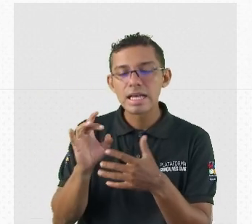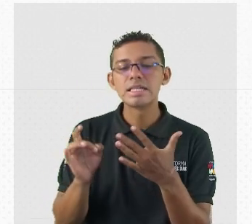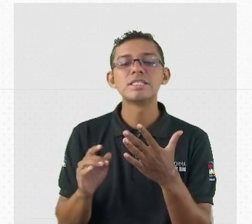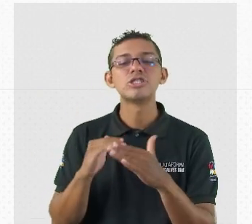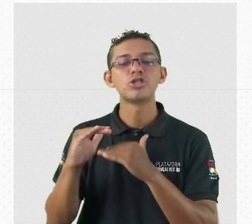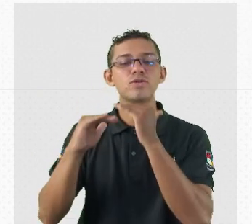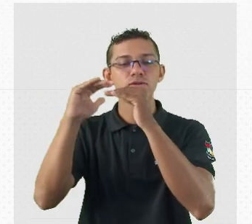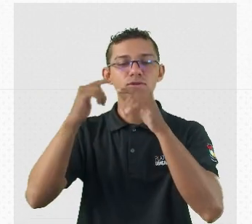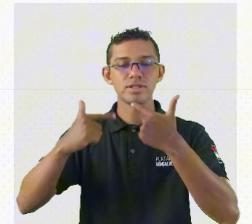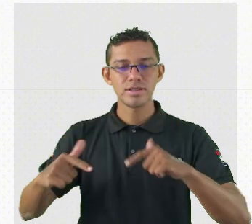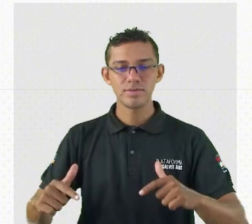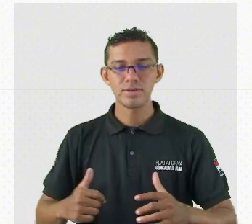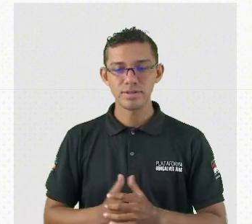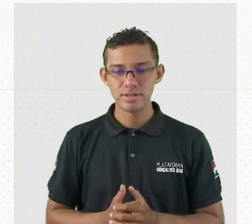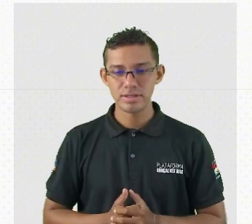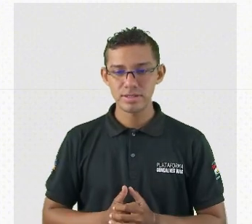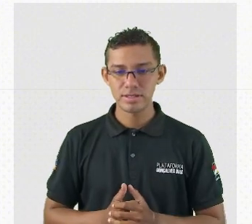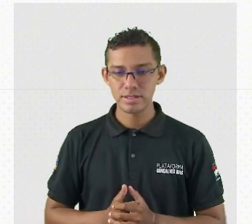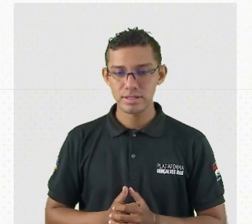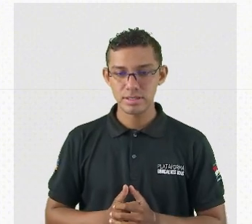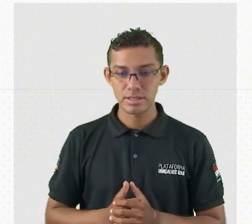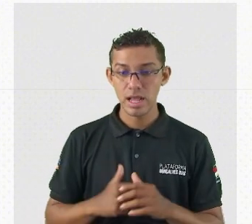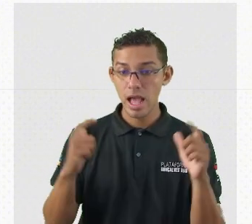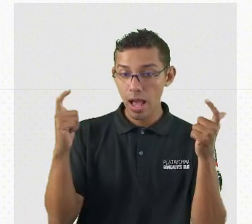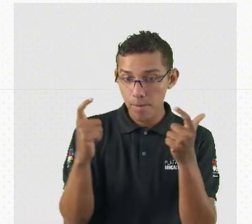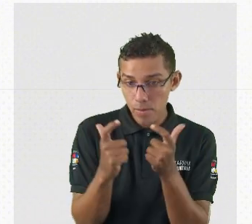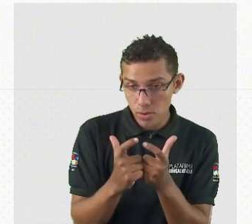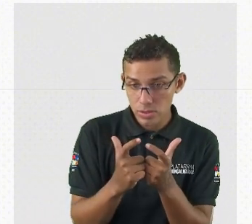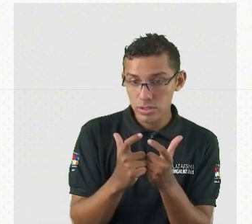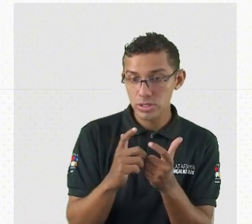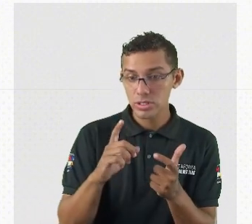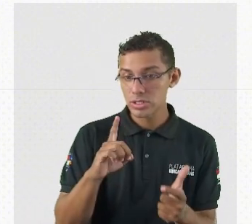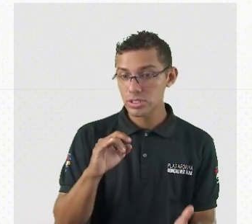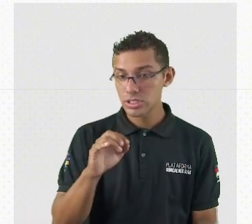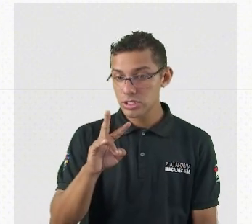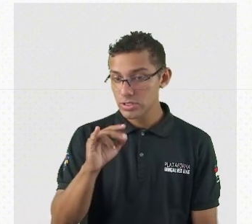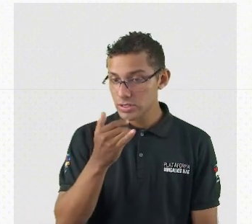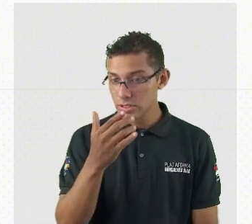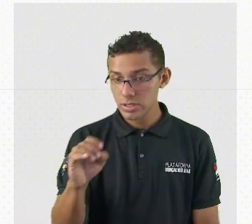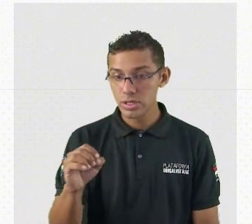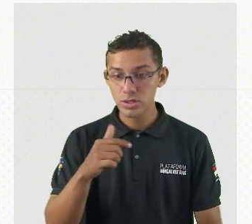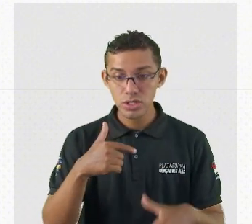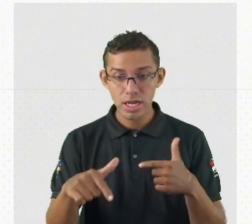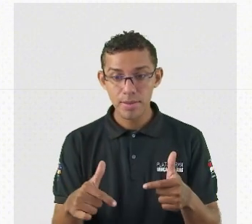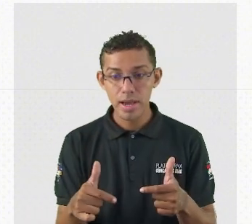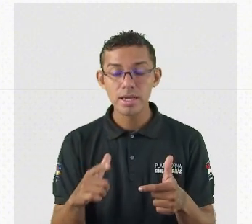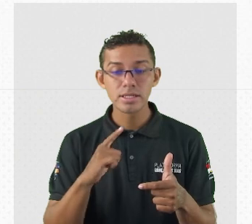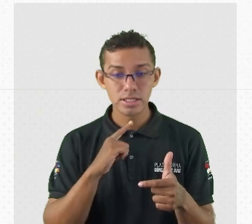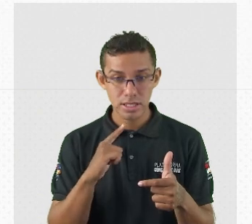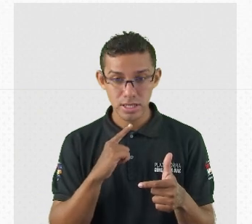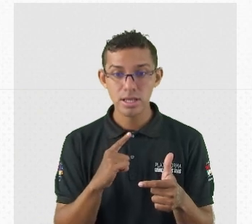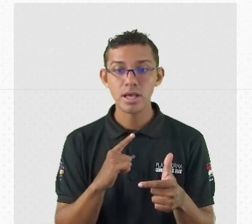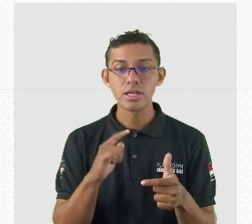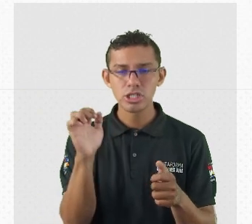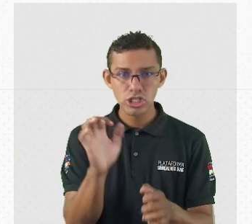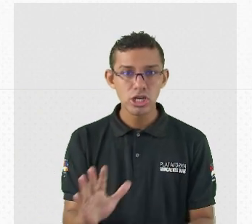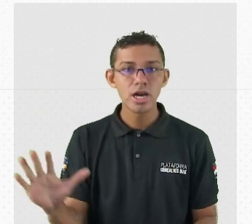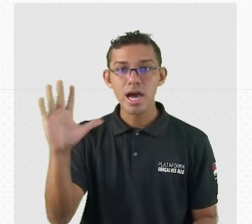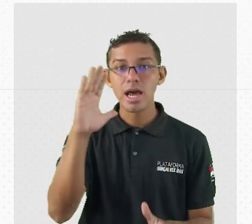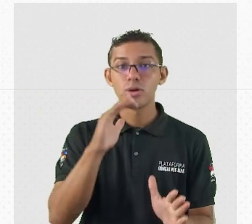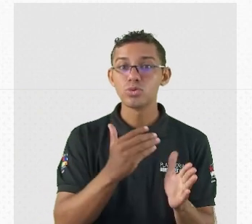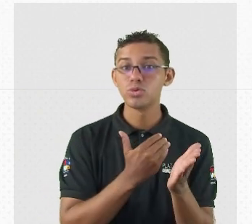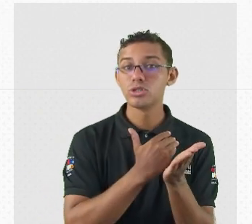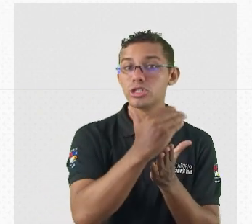desenvolva o trabalho. Há pouca divisão do trabalho. Como assim, Marcos? Embora tu tenha uma máquina, mas o processo de geral ainda é feito do início ao